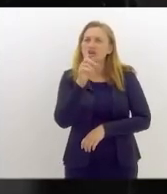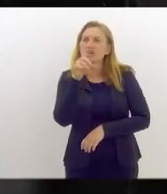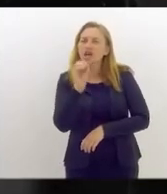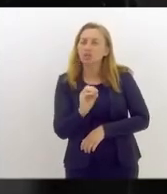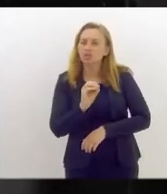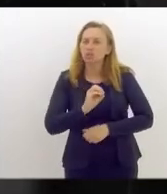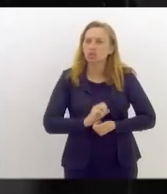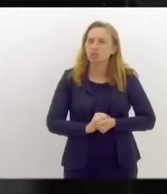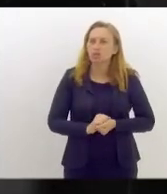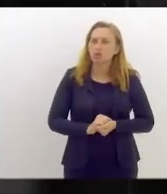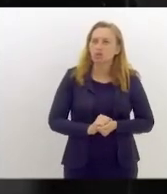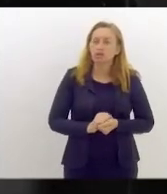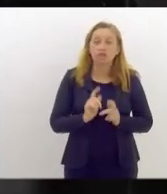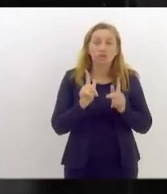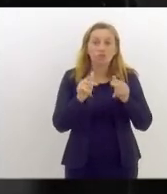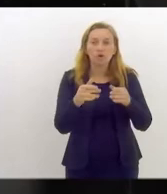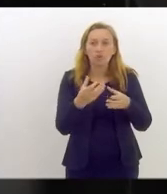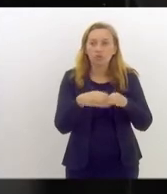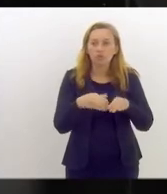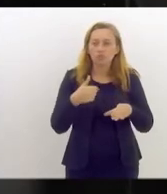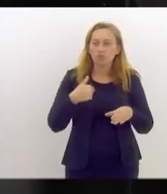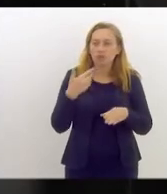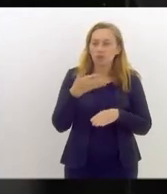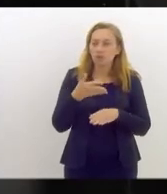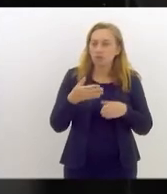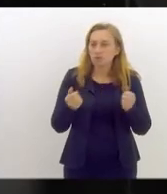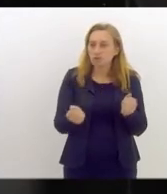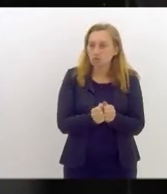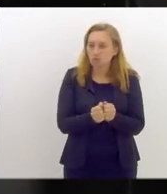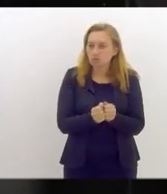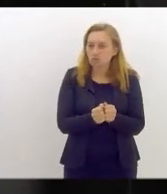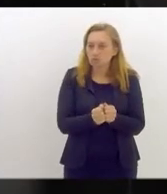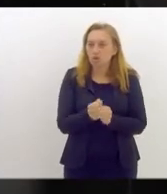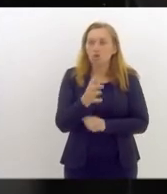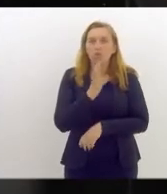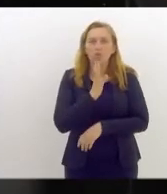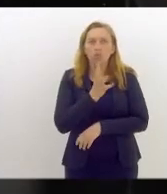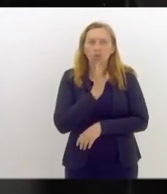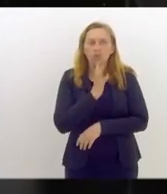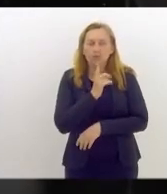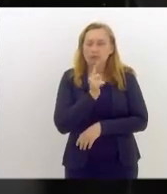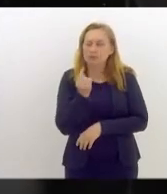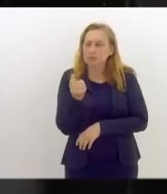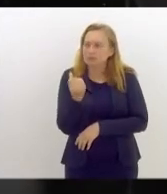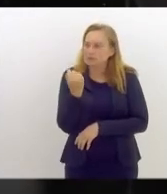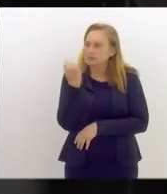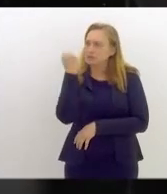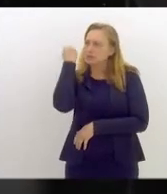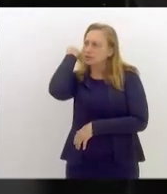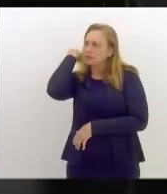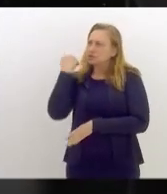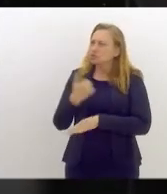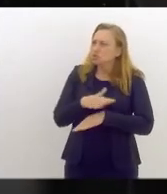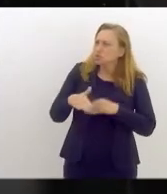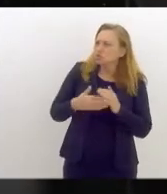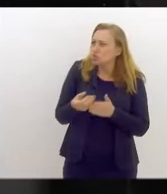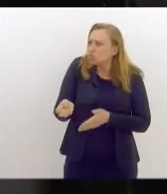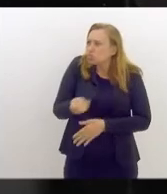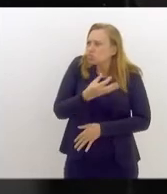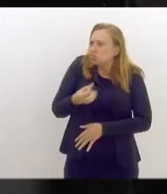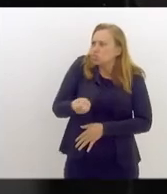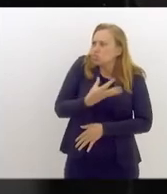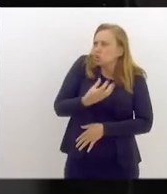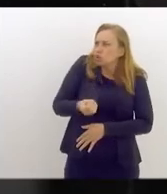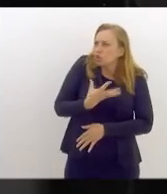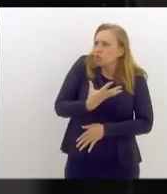do mesmo concurso do qual eu integro portanto conheço Fernando lá éramos todos muito novinhos quando entramos